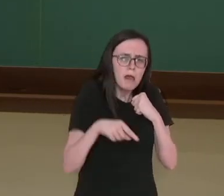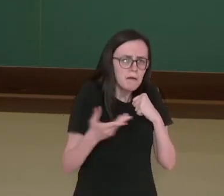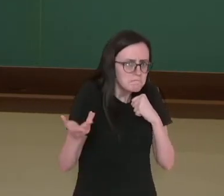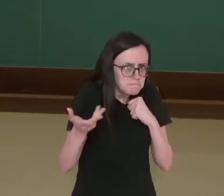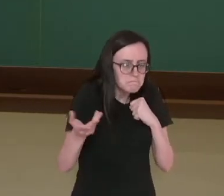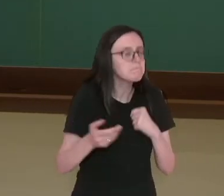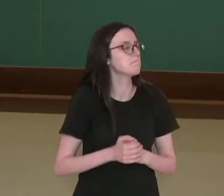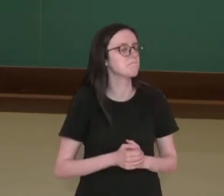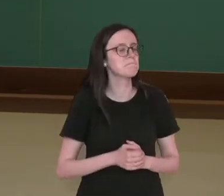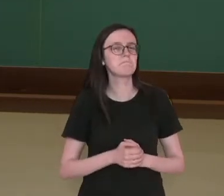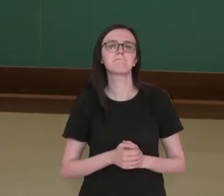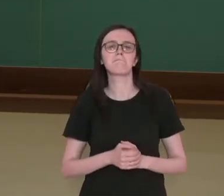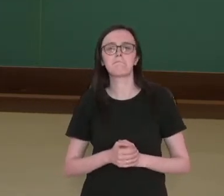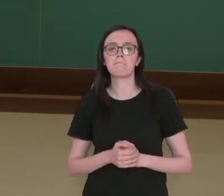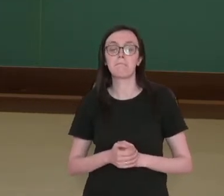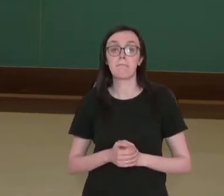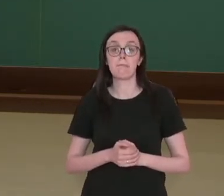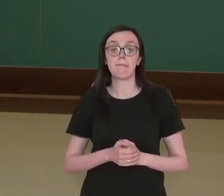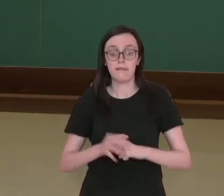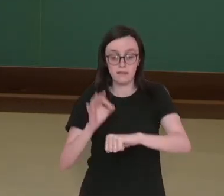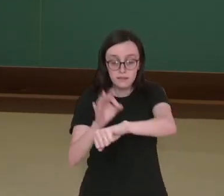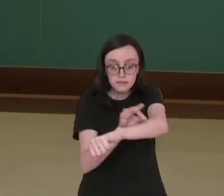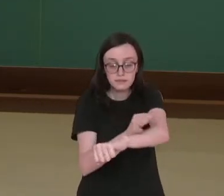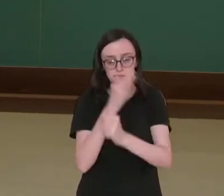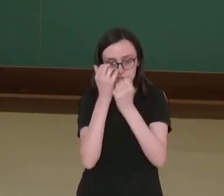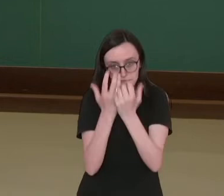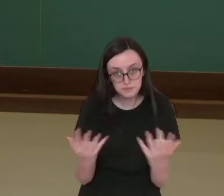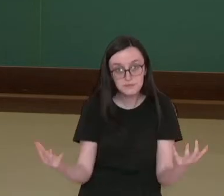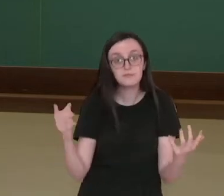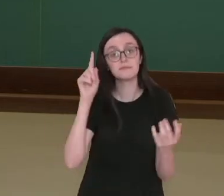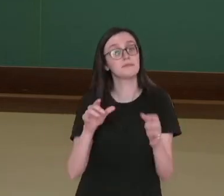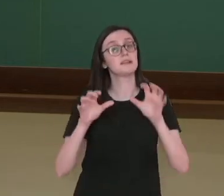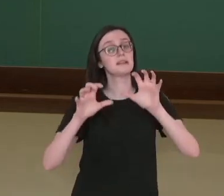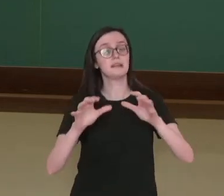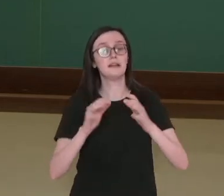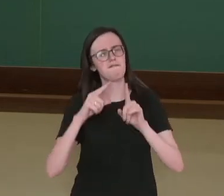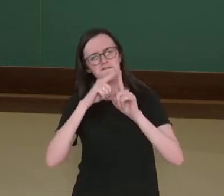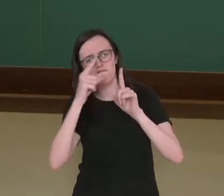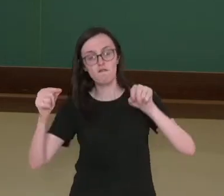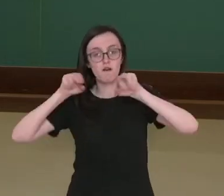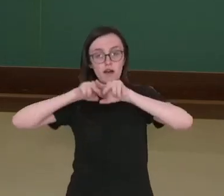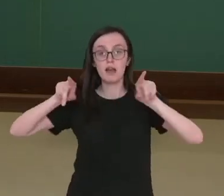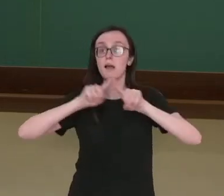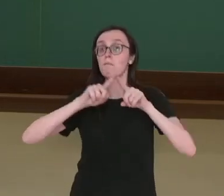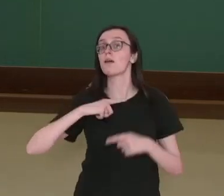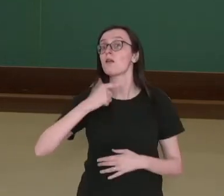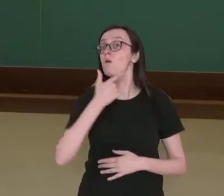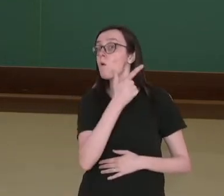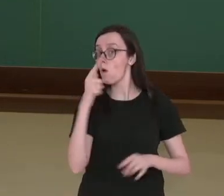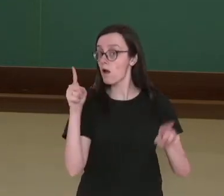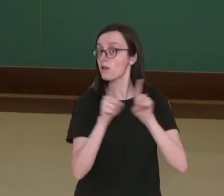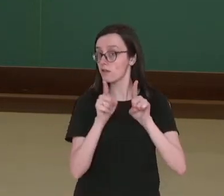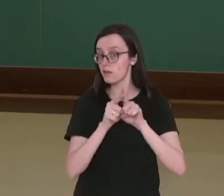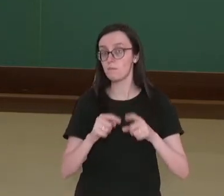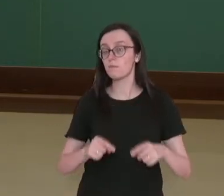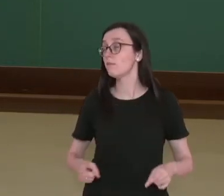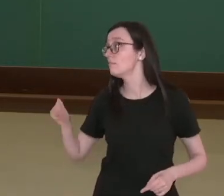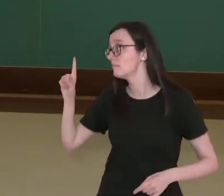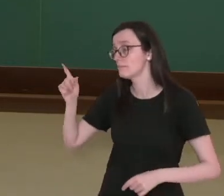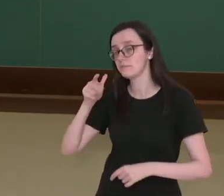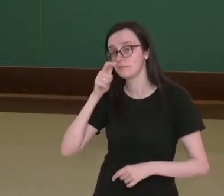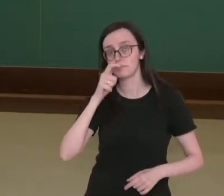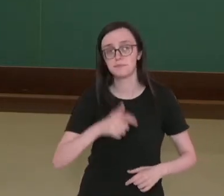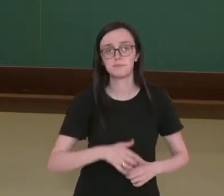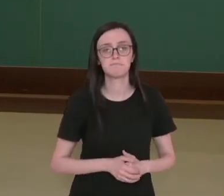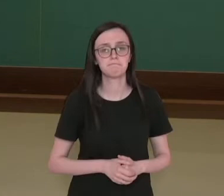faz. Então, a célula vegetal, ela tem essas 3 estruturas. Mas ela tem outras estruturas. Existem estruturas